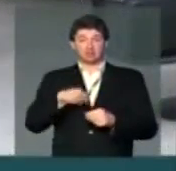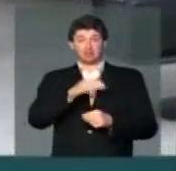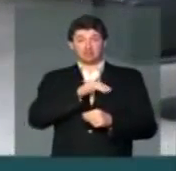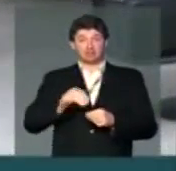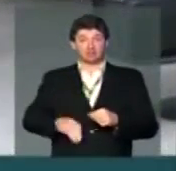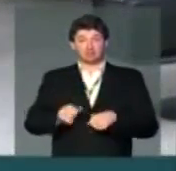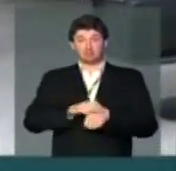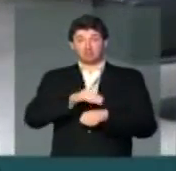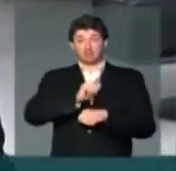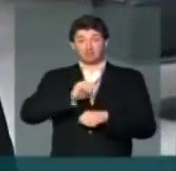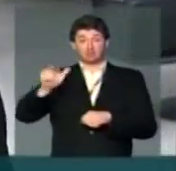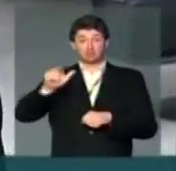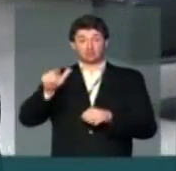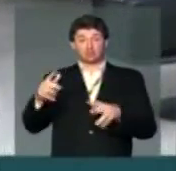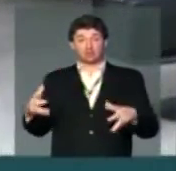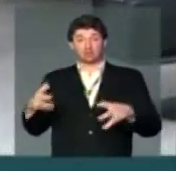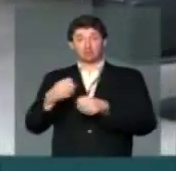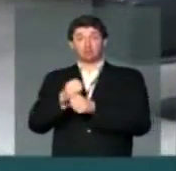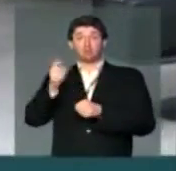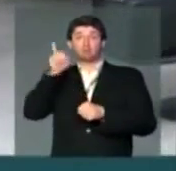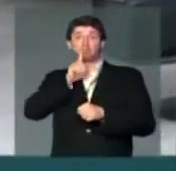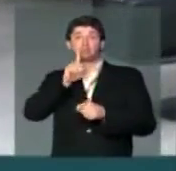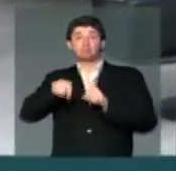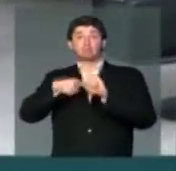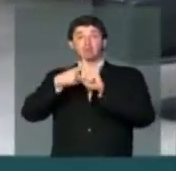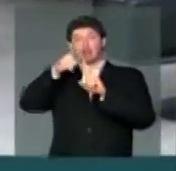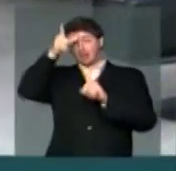no Brasil do que a soma dos Estados Unidos com a